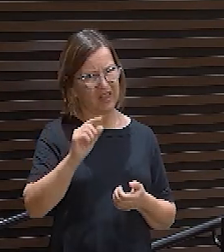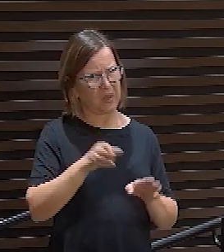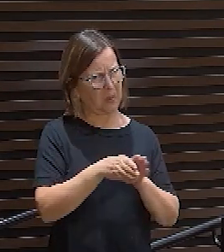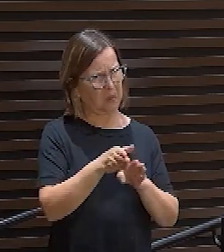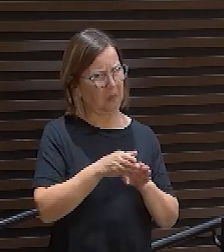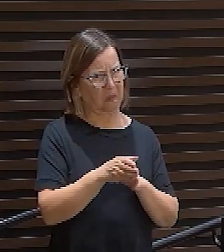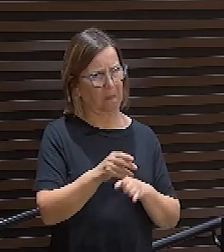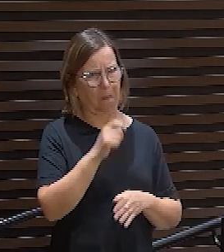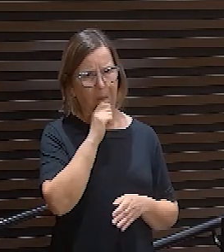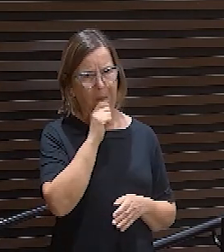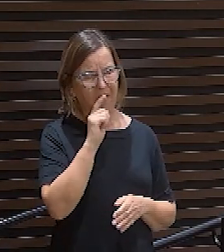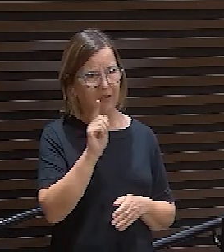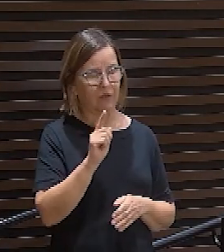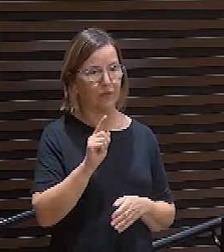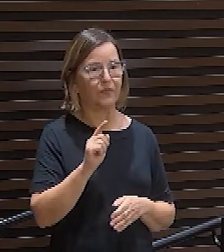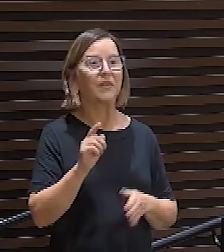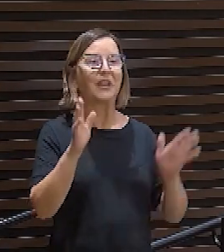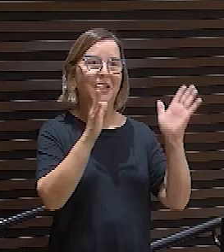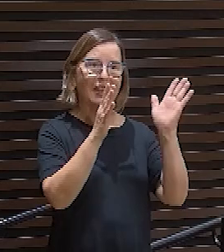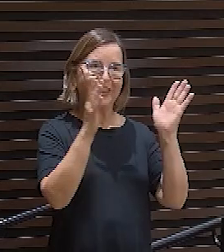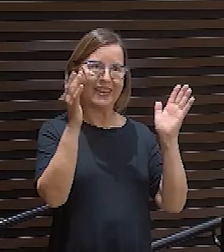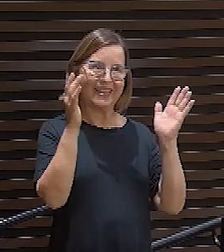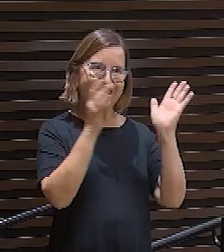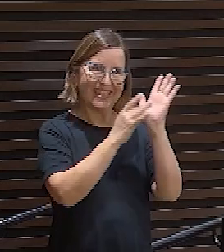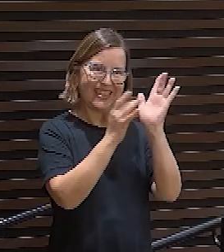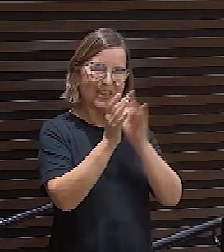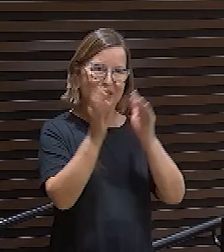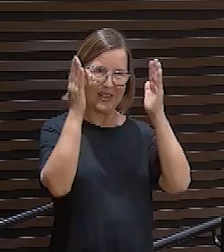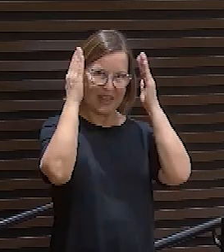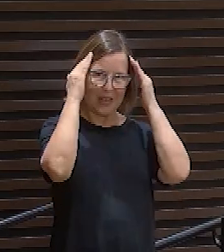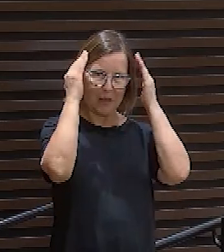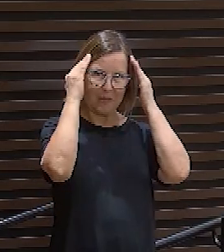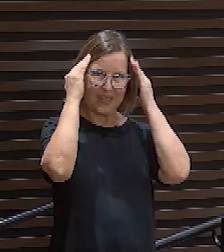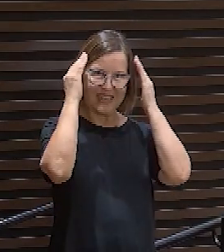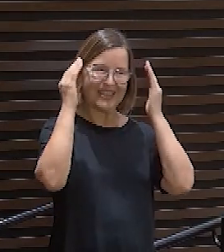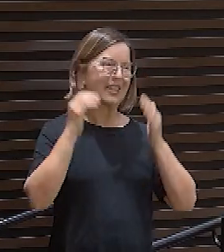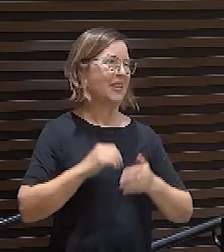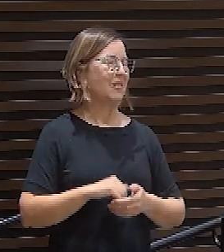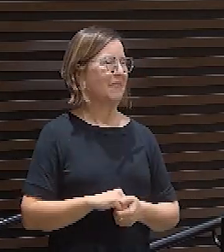Jesus, o cabeça, está no centro de tudo isso.